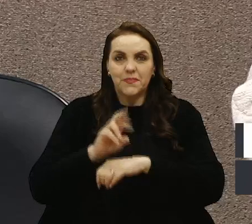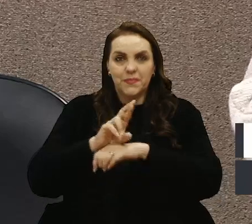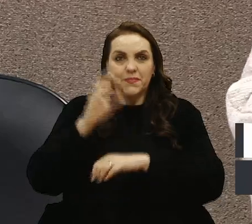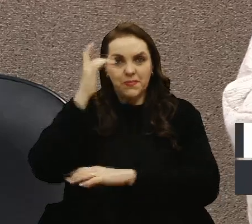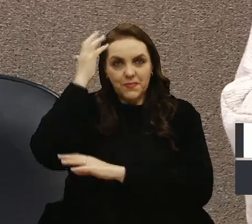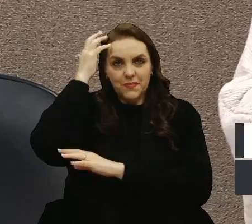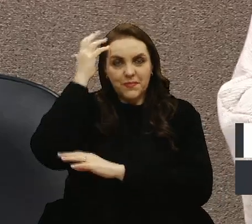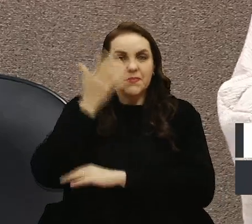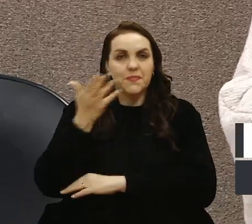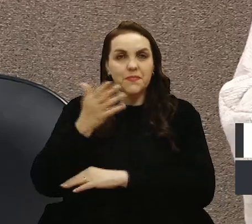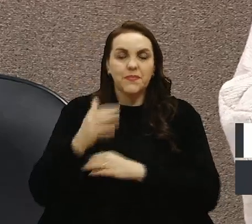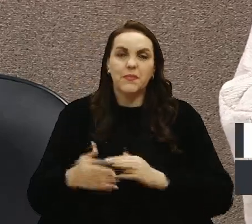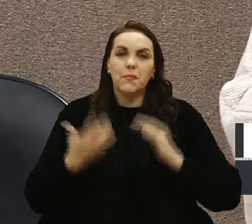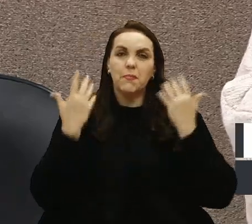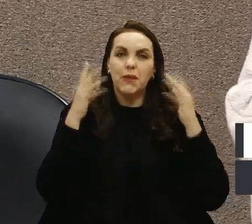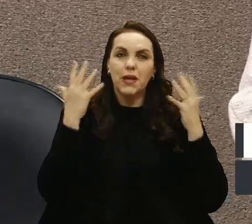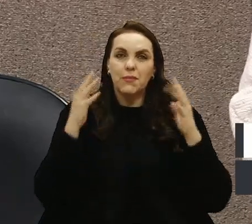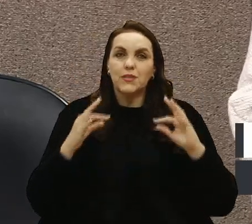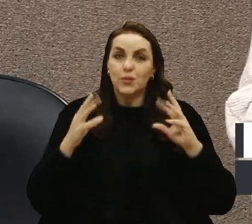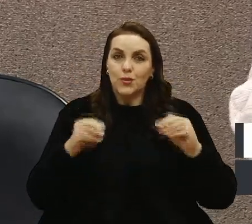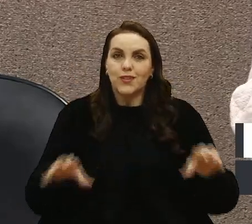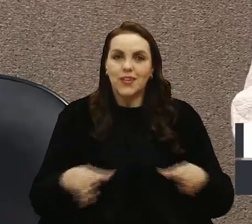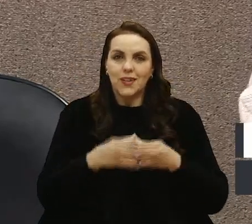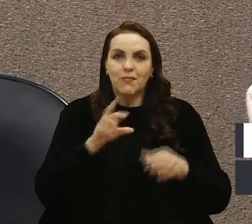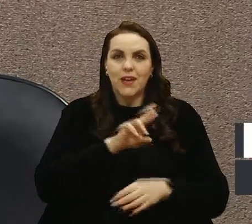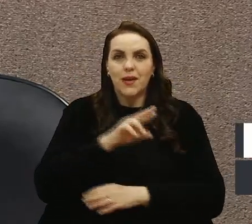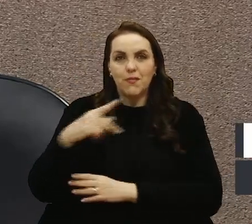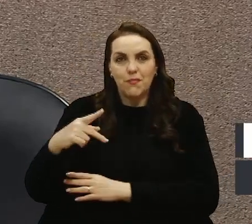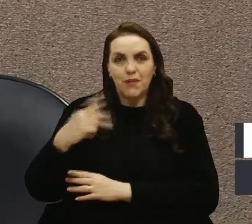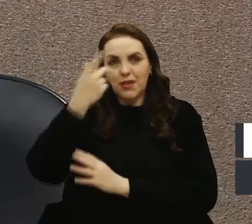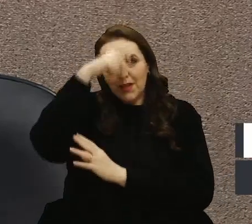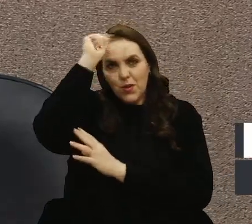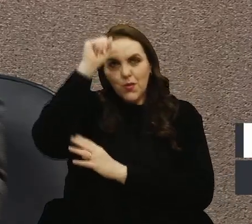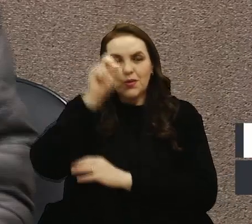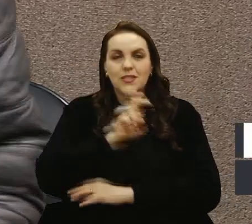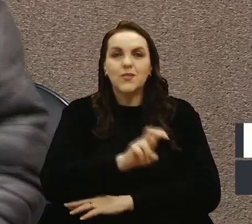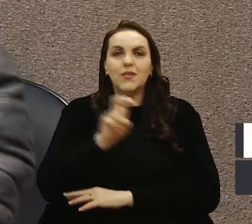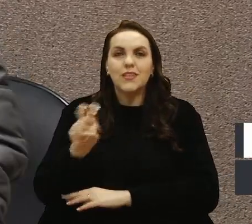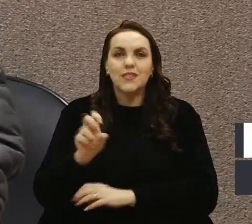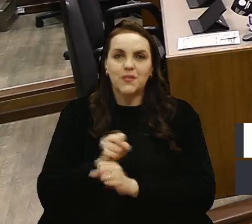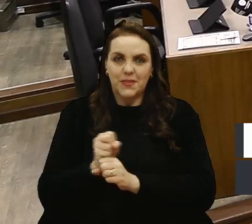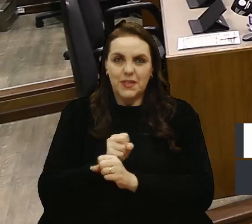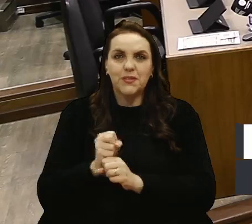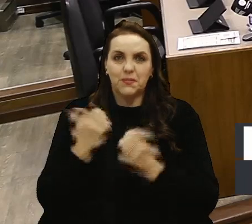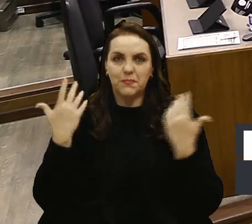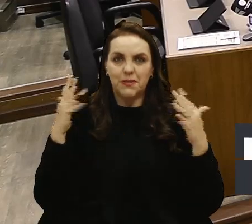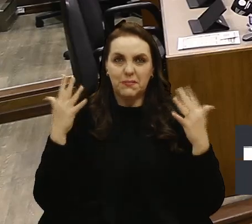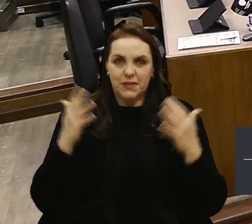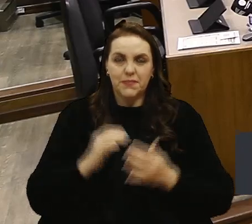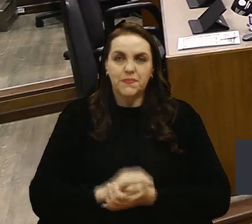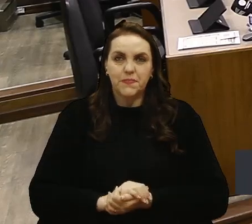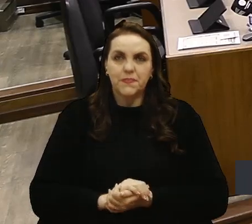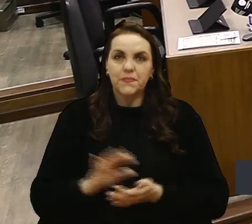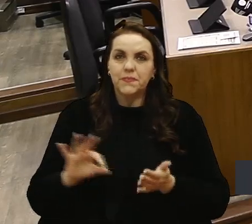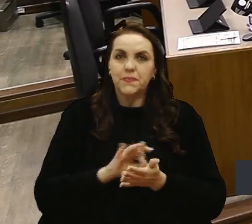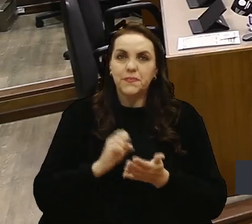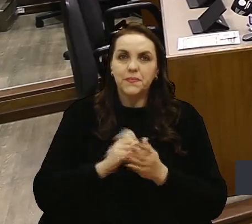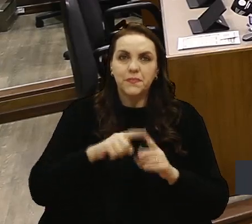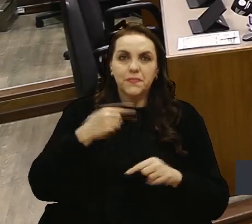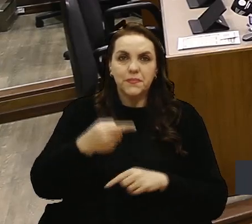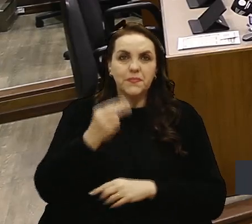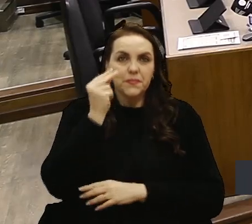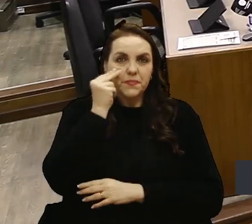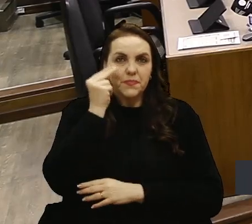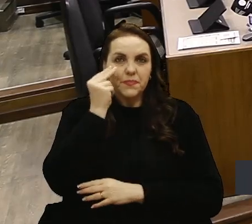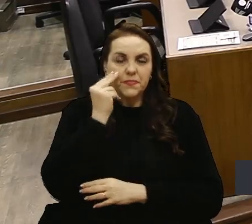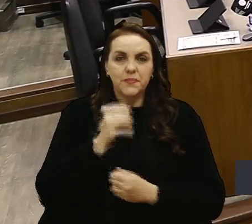os parabéns a toda a equipe de Relações Públicas da Universidade de Caxias do Sul pelos 55 anos. Próximo inscrito, vereador Cláudio Libardi. Muito obrigado,